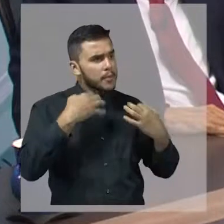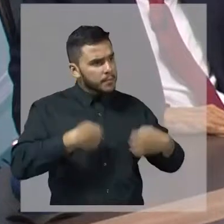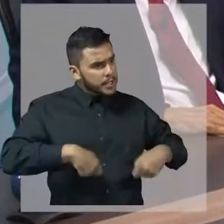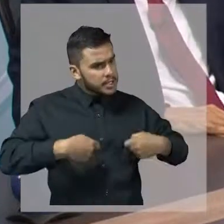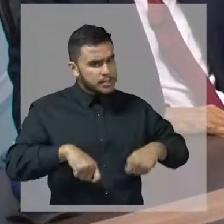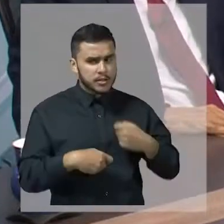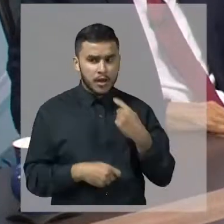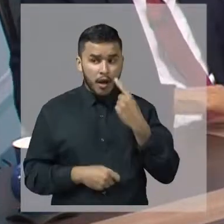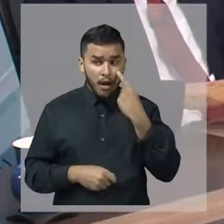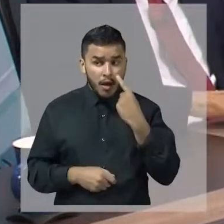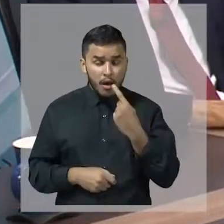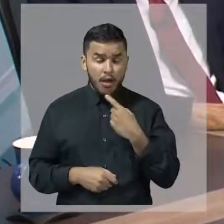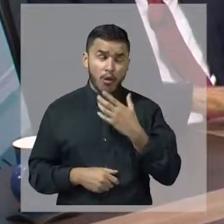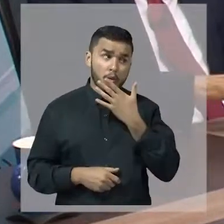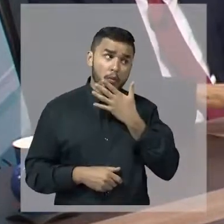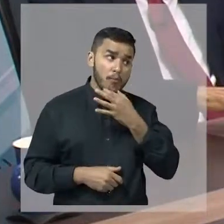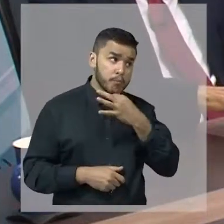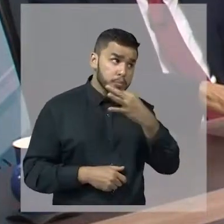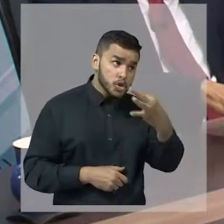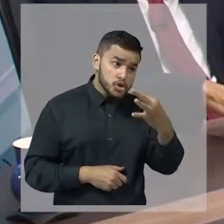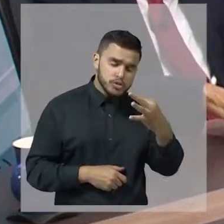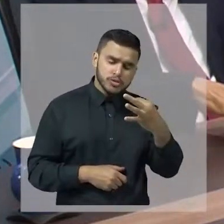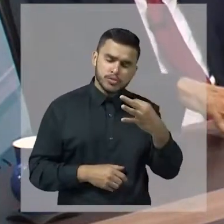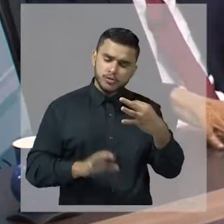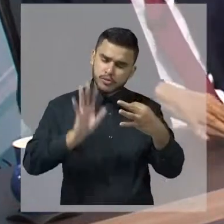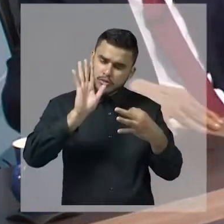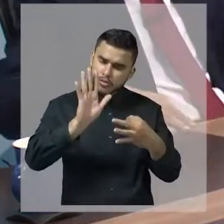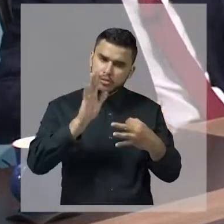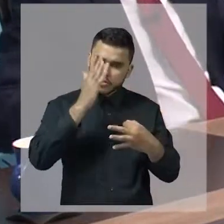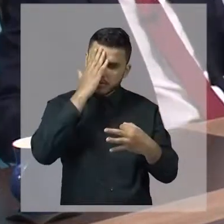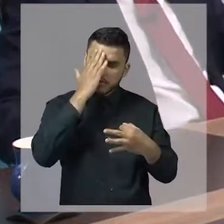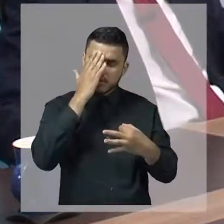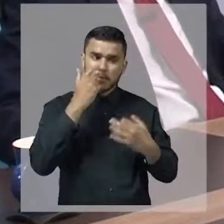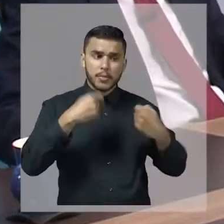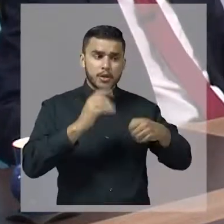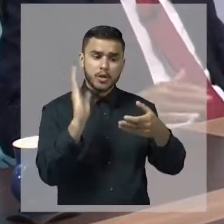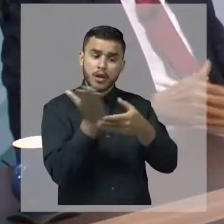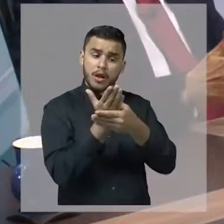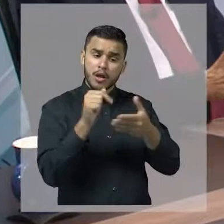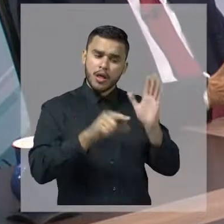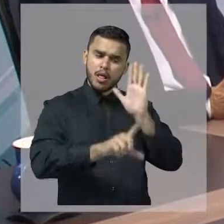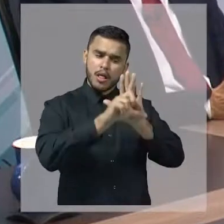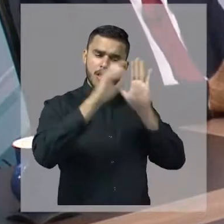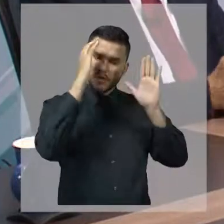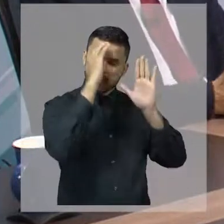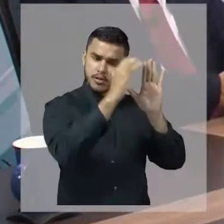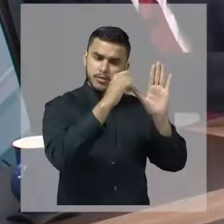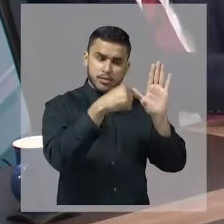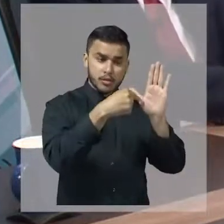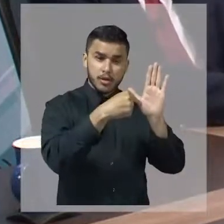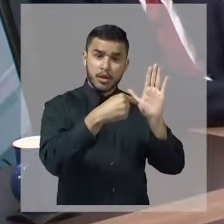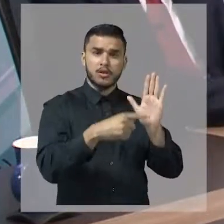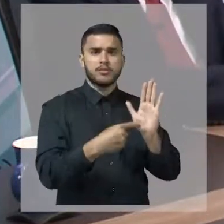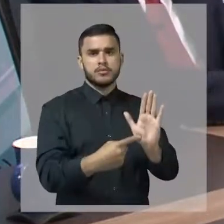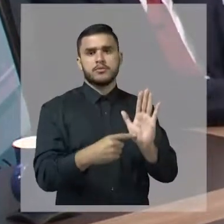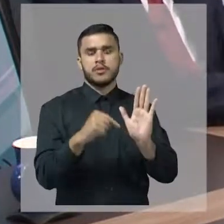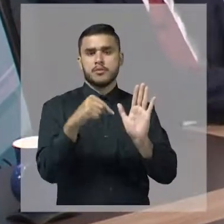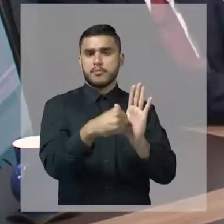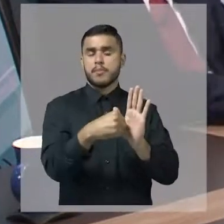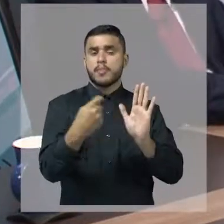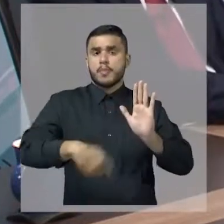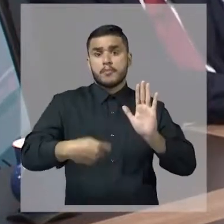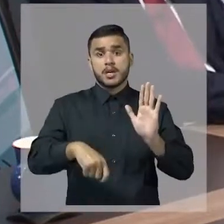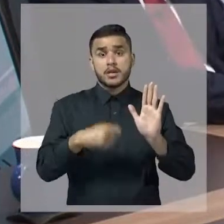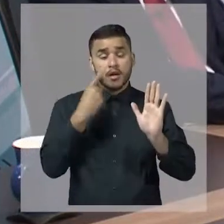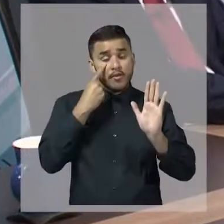que reprimir aqueles que cometem os delitos que estão previstos na lei penal. Paralelamente, tem que observar a lei penal para a